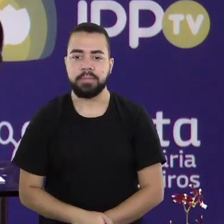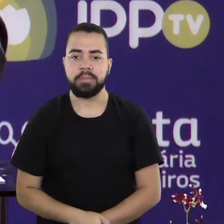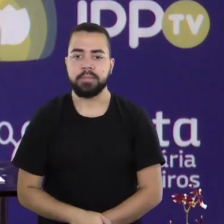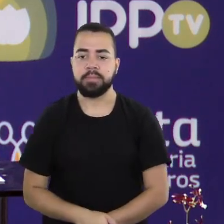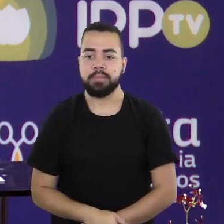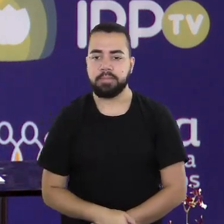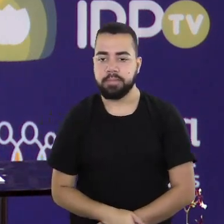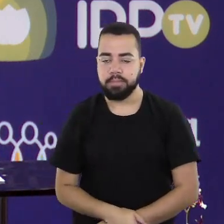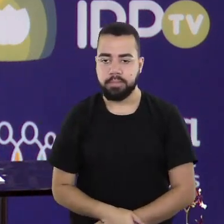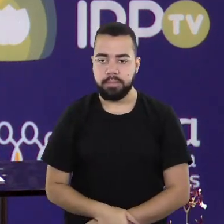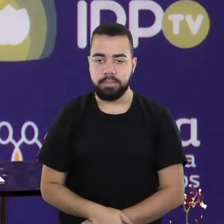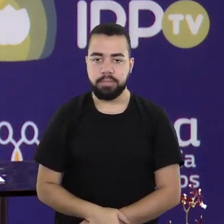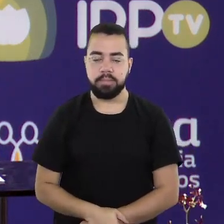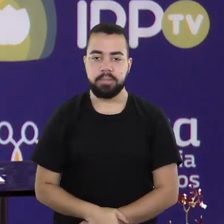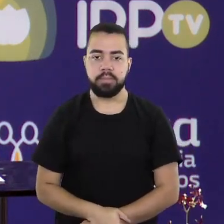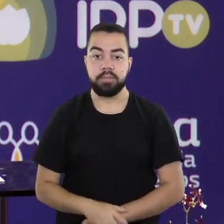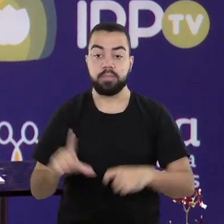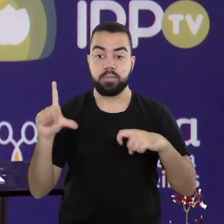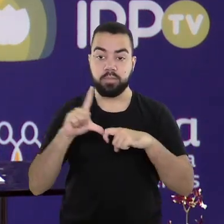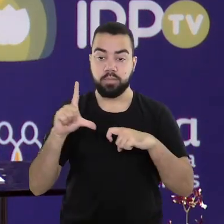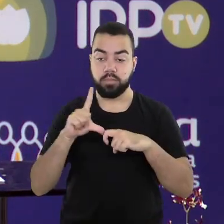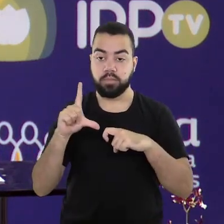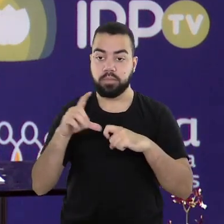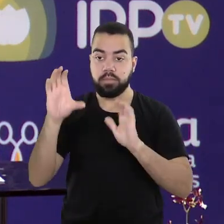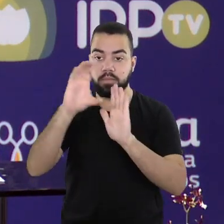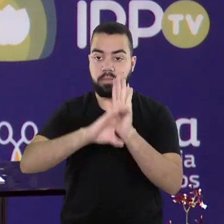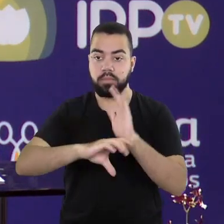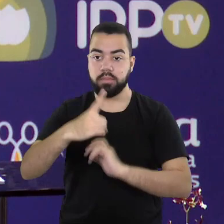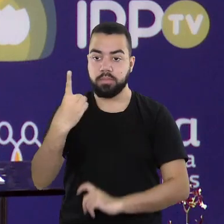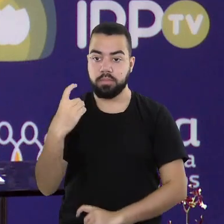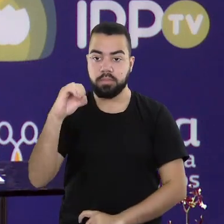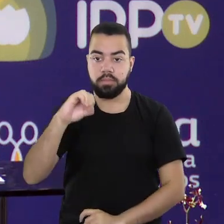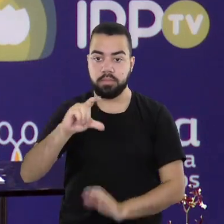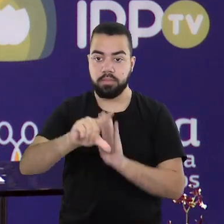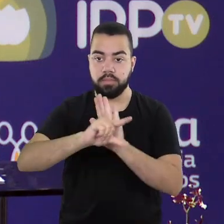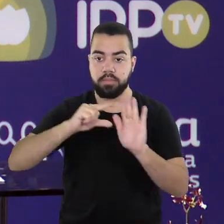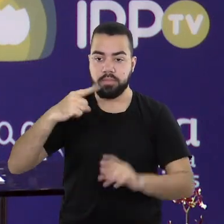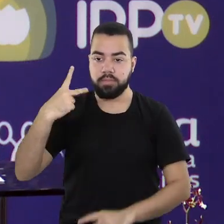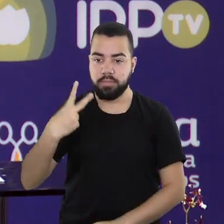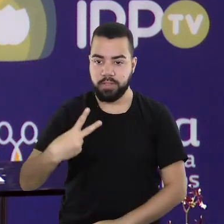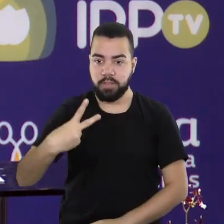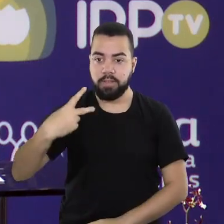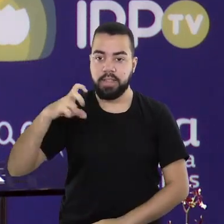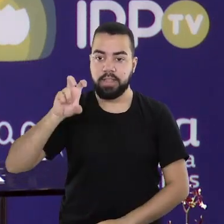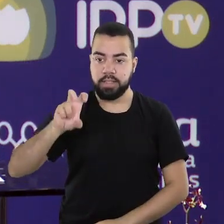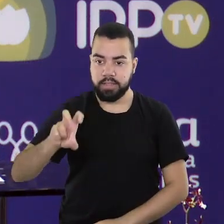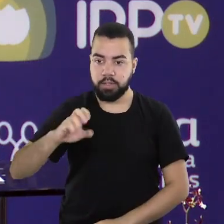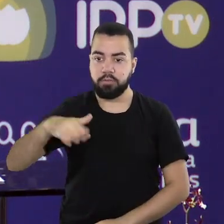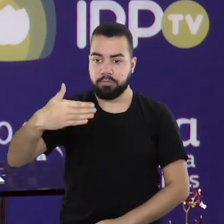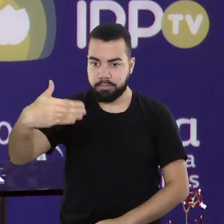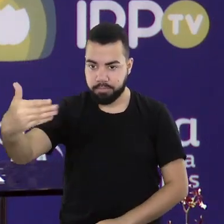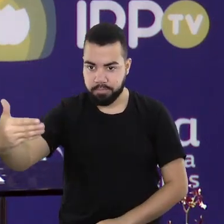Lucas capítulo 10, a partir do versículo 25.